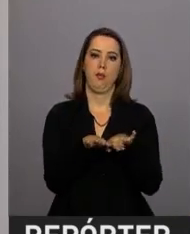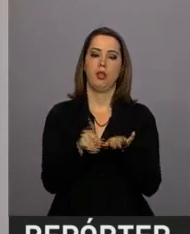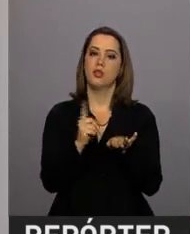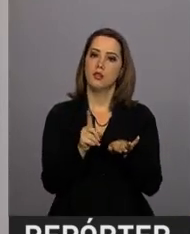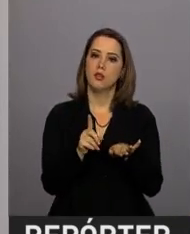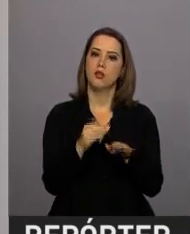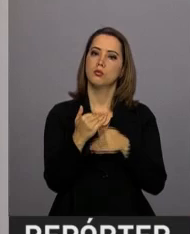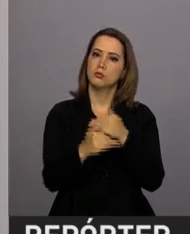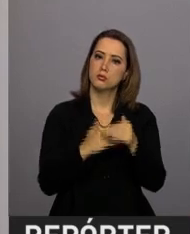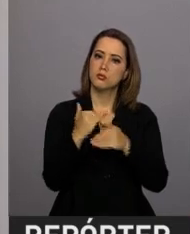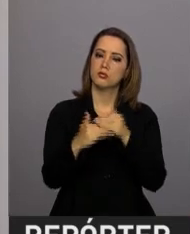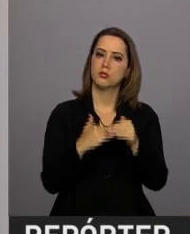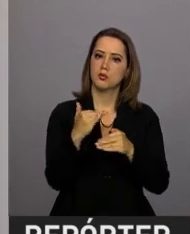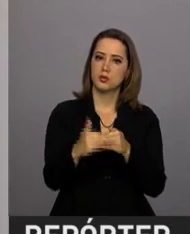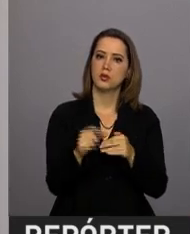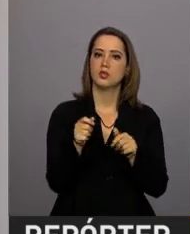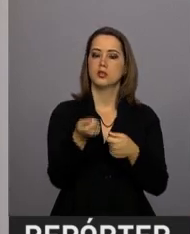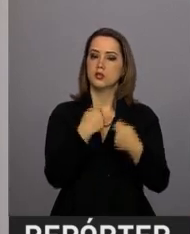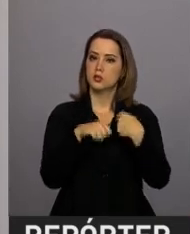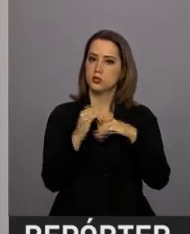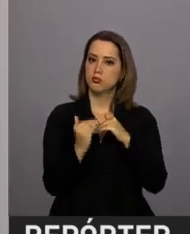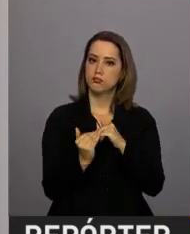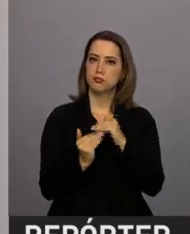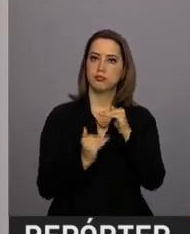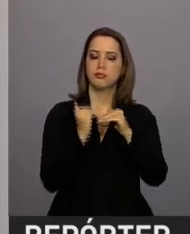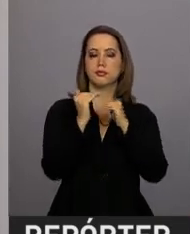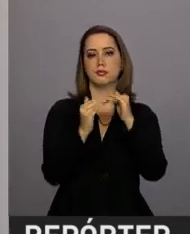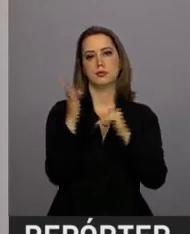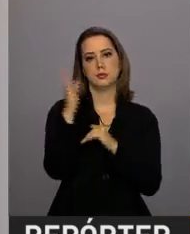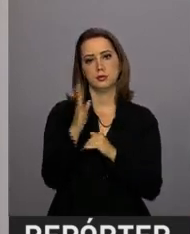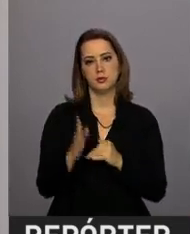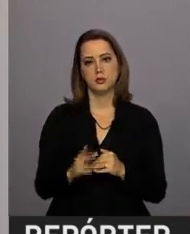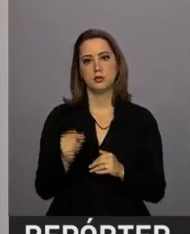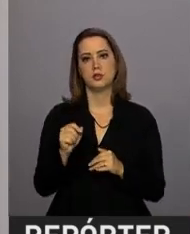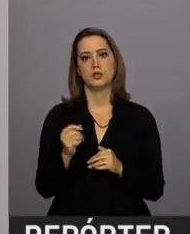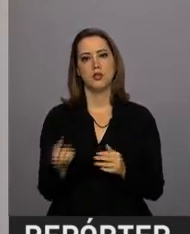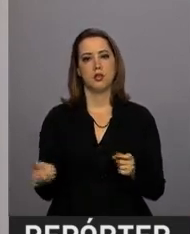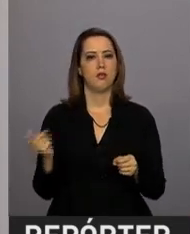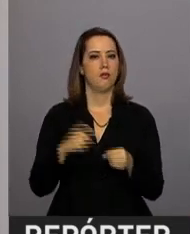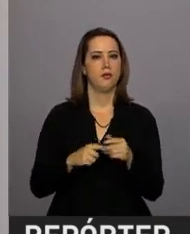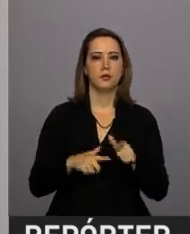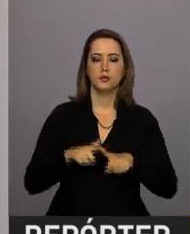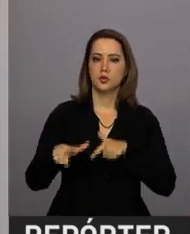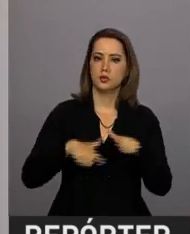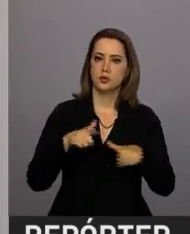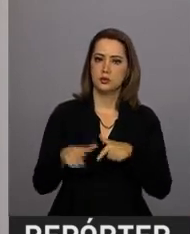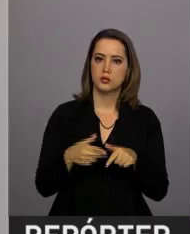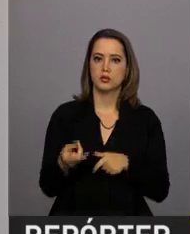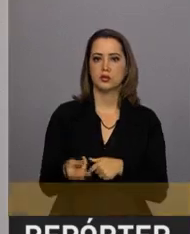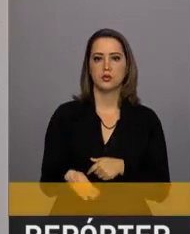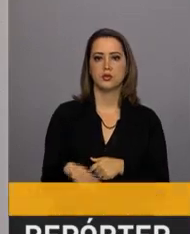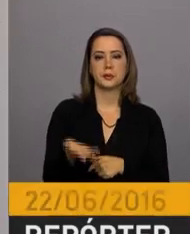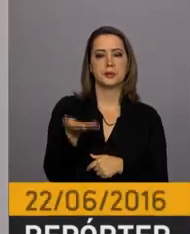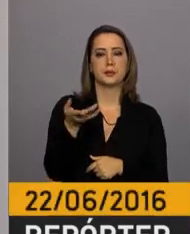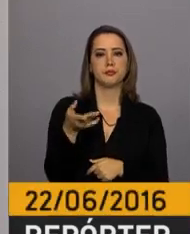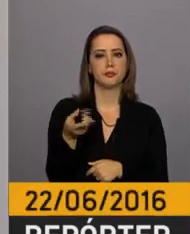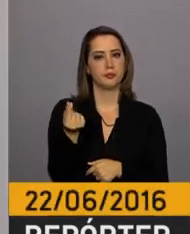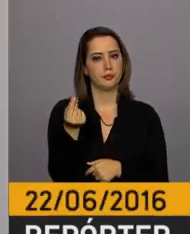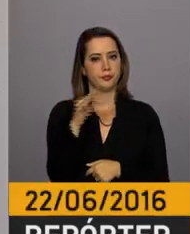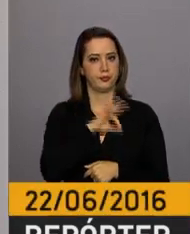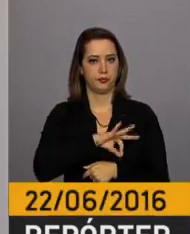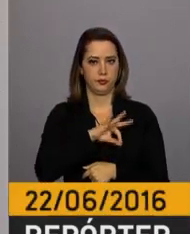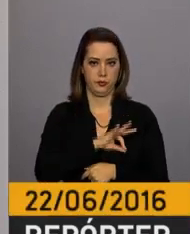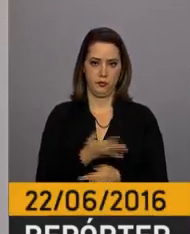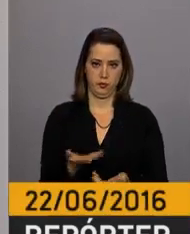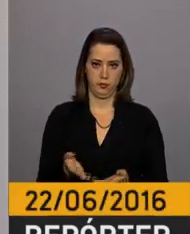dessa política é o desenvolvimento econômico o crescimento do país a volta dos empregos do crescimento e da renda então o presidente hoje